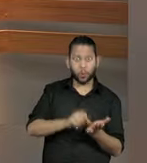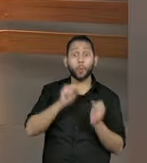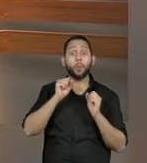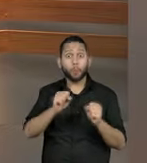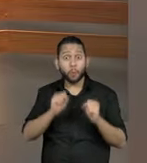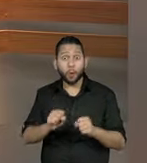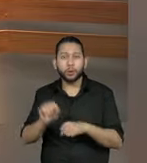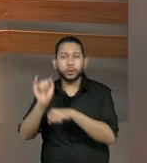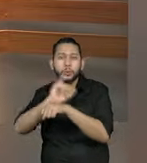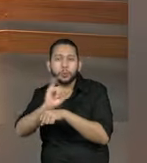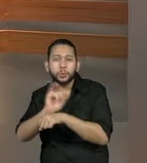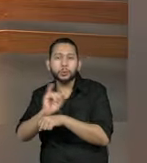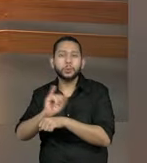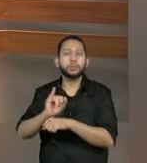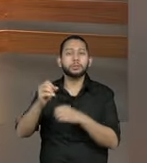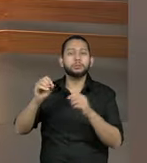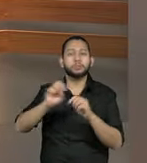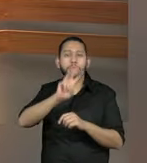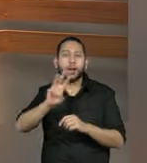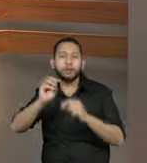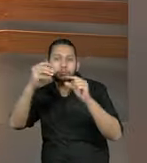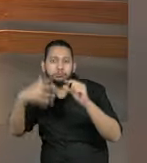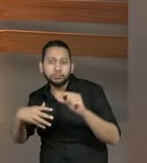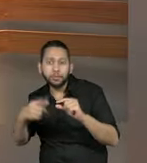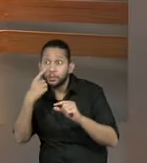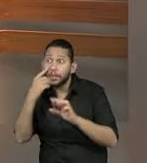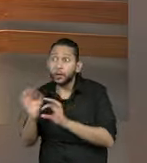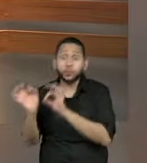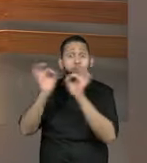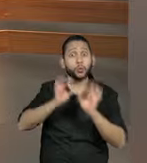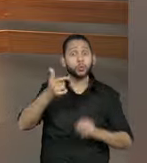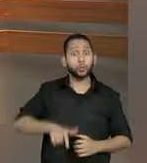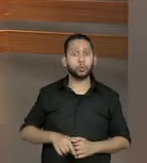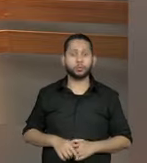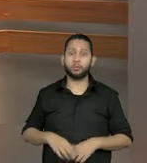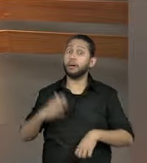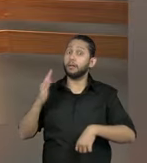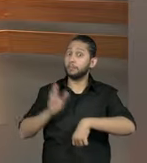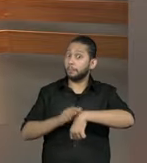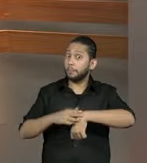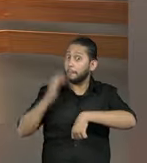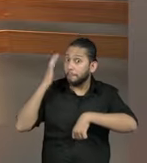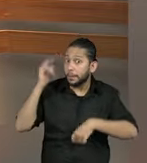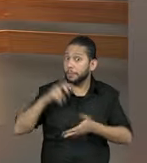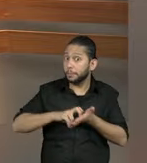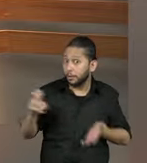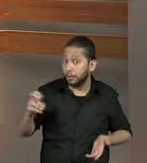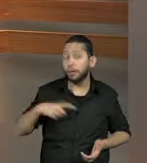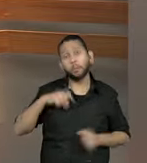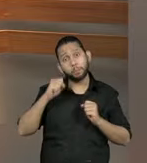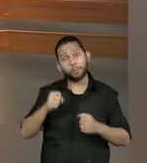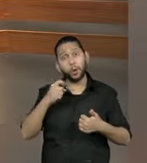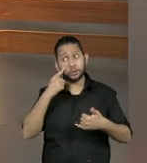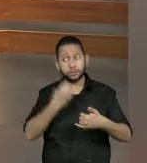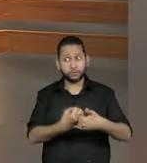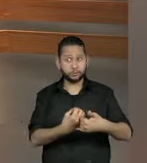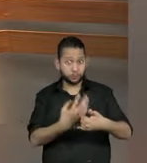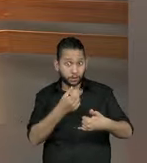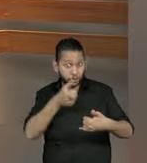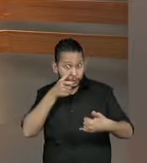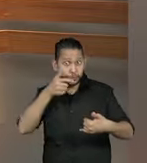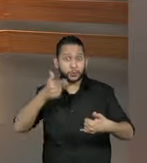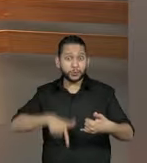e assiste a aula, ou no YouTube, ou no repositório. E ainda tem reprise amanhã, certo, pessoal? Então vamos lá, vamos começar. Vou